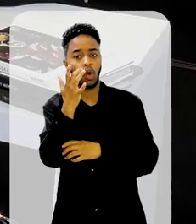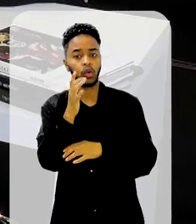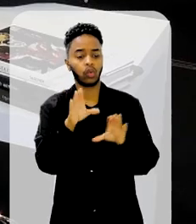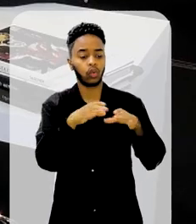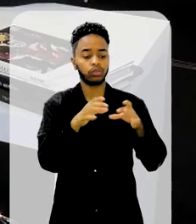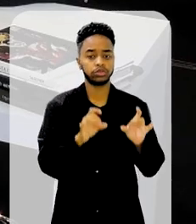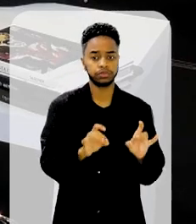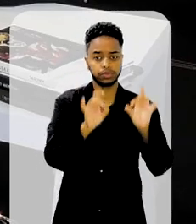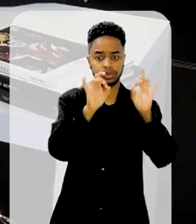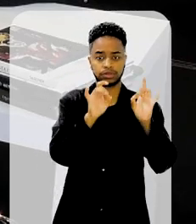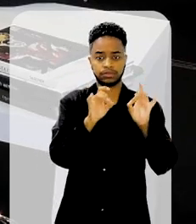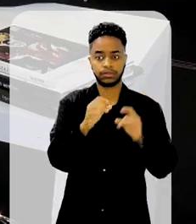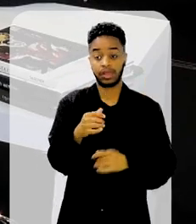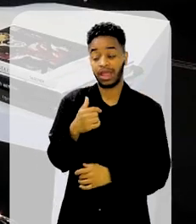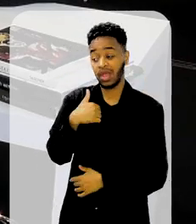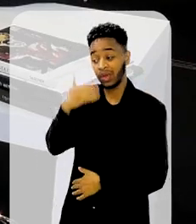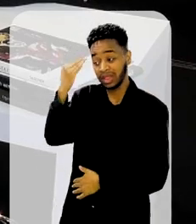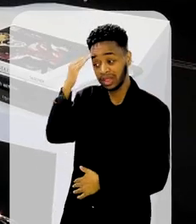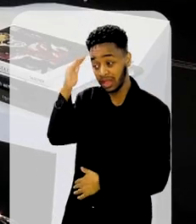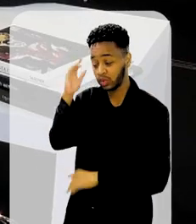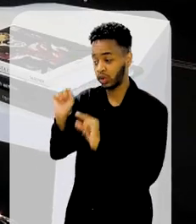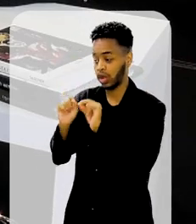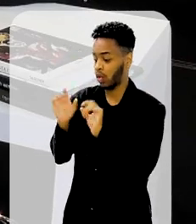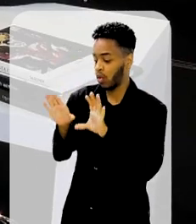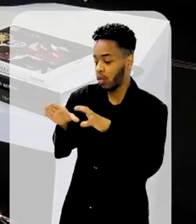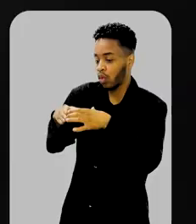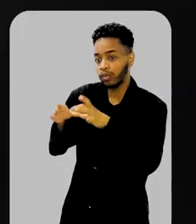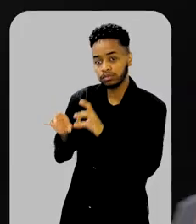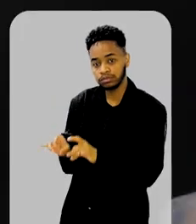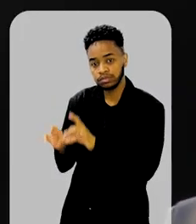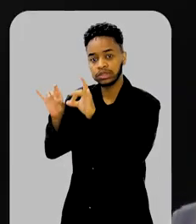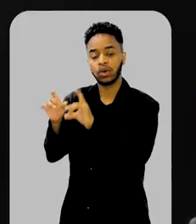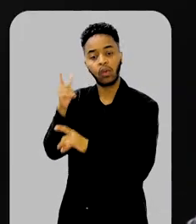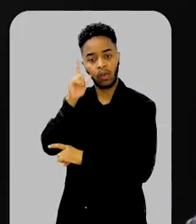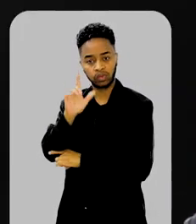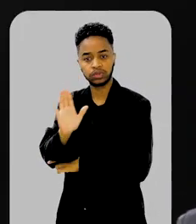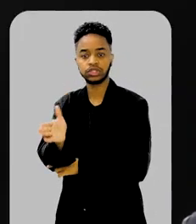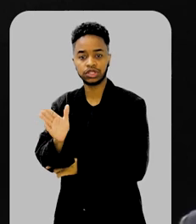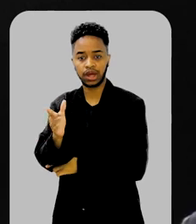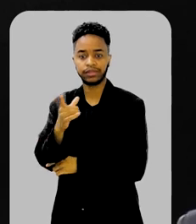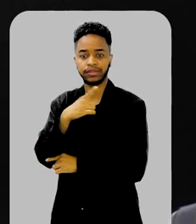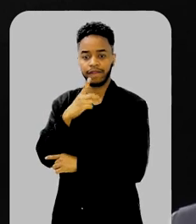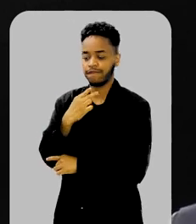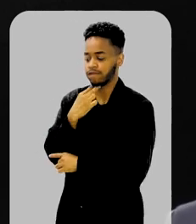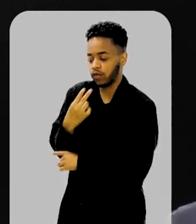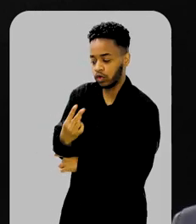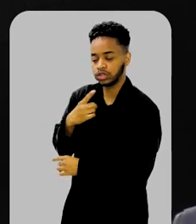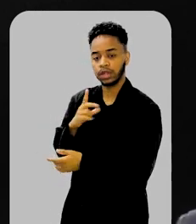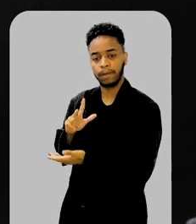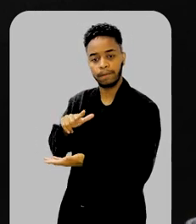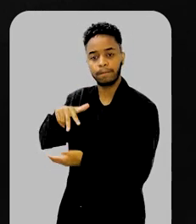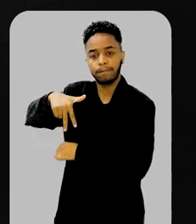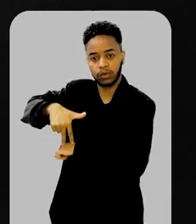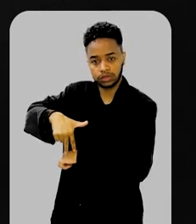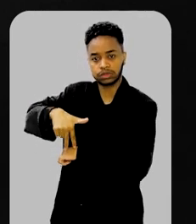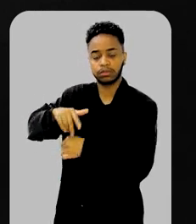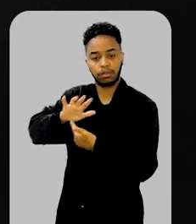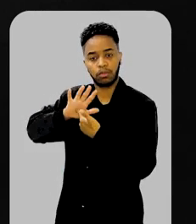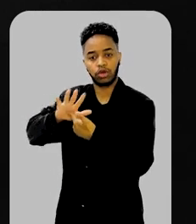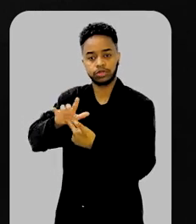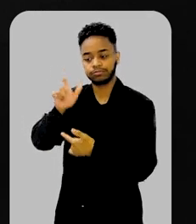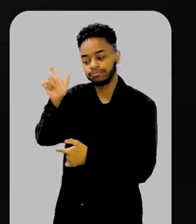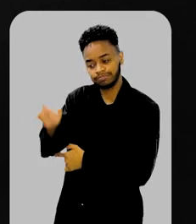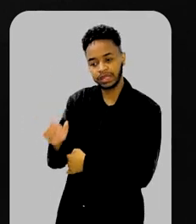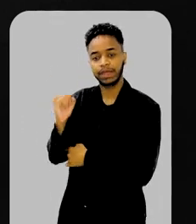ouro especial eu entendo Mauro que no grupo especial você já consegue ter uma voz e um posicionamento que ele